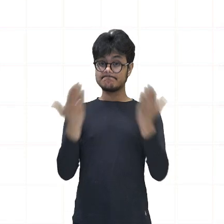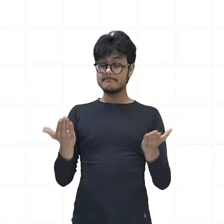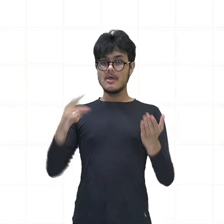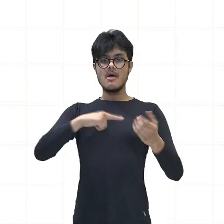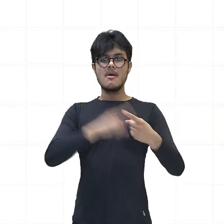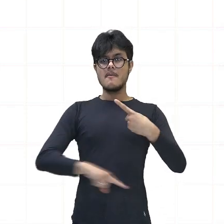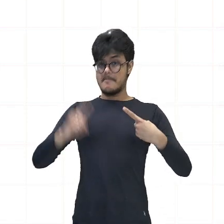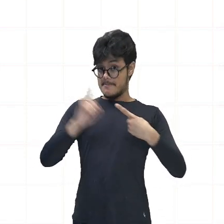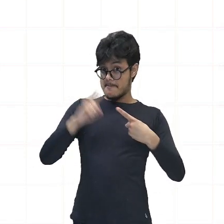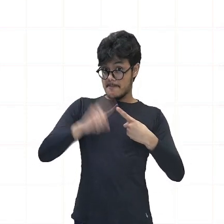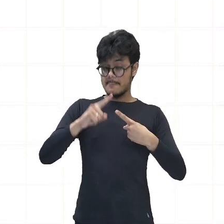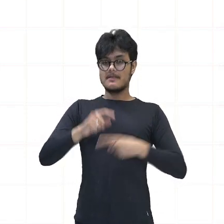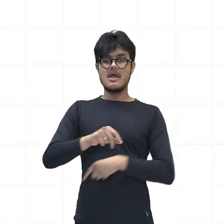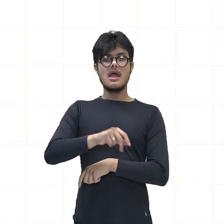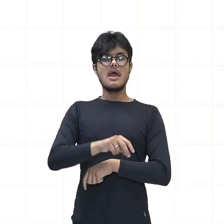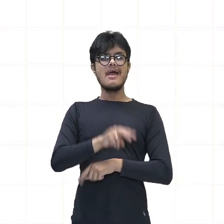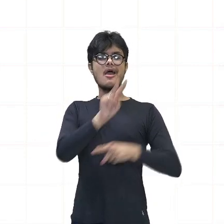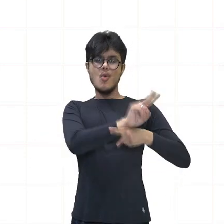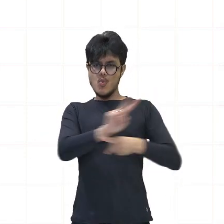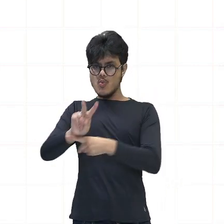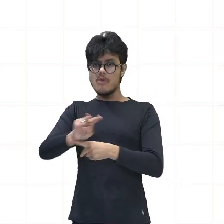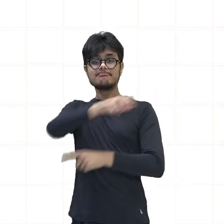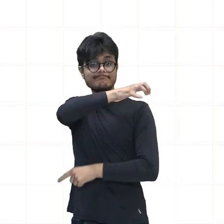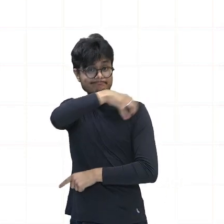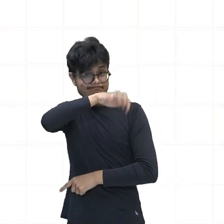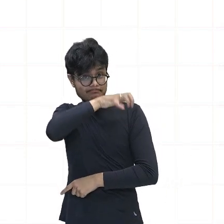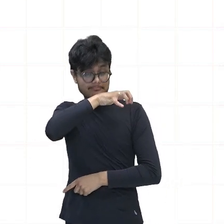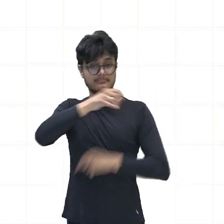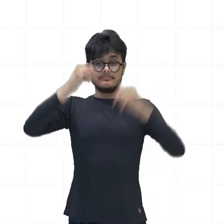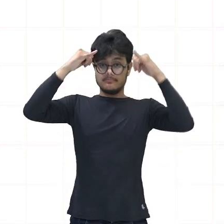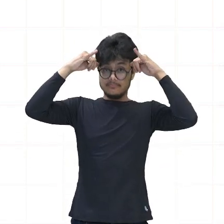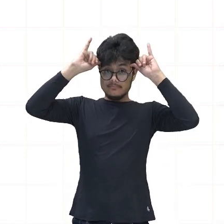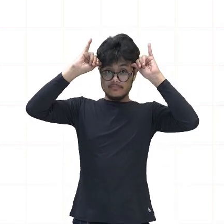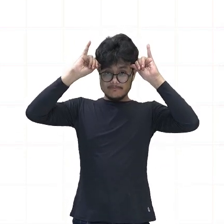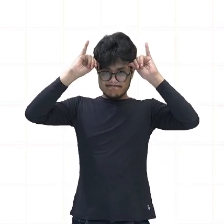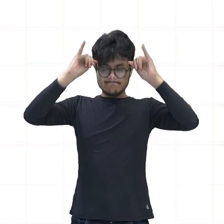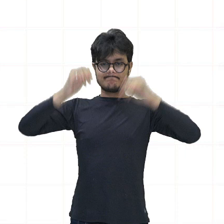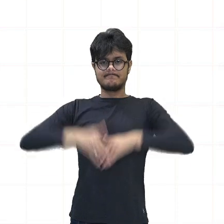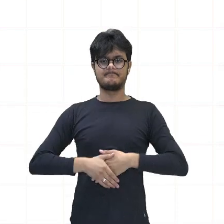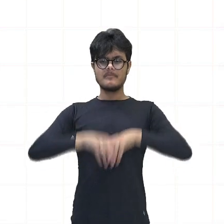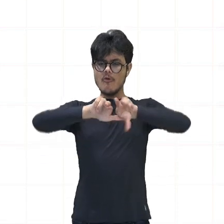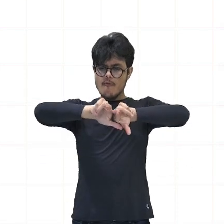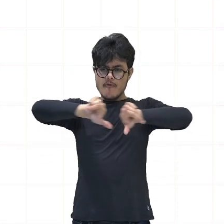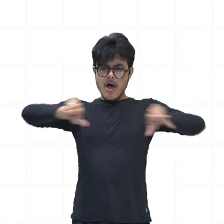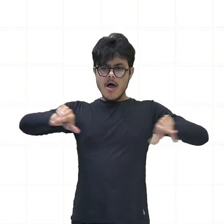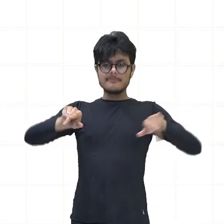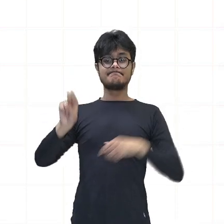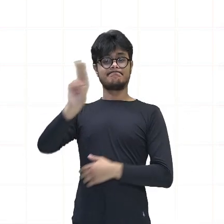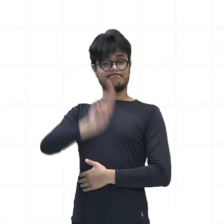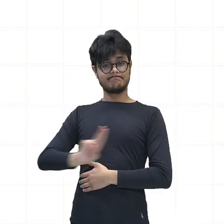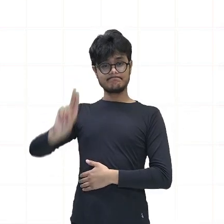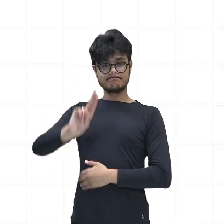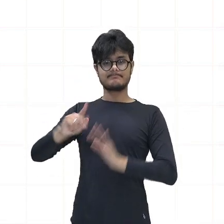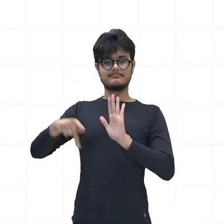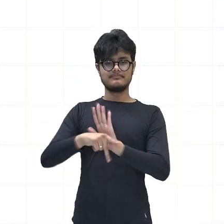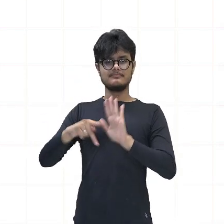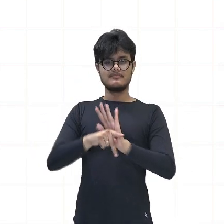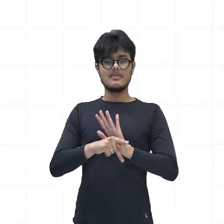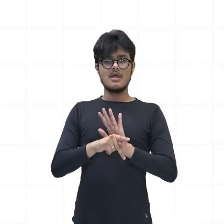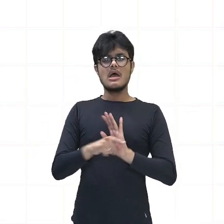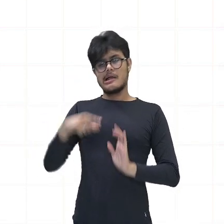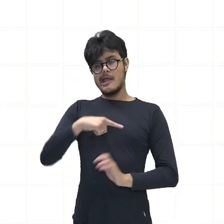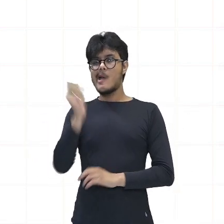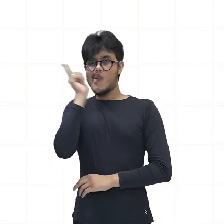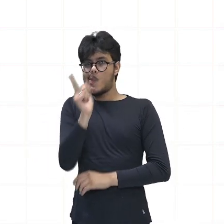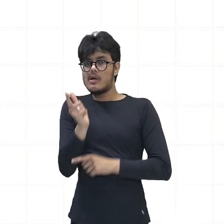temos aí a pecuária se expandindo pelo território, né? Os bovinos, eles eram usados no abastecimento